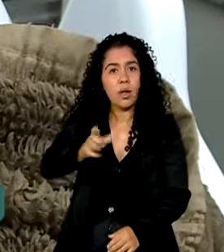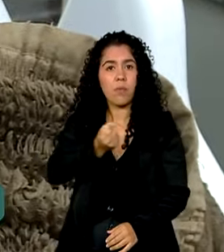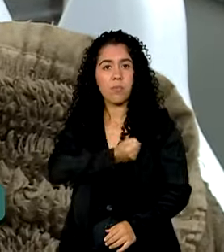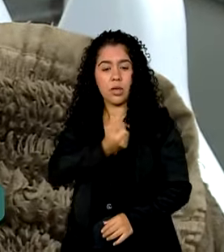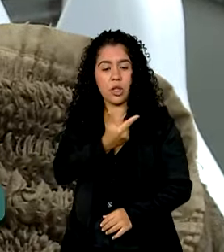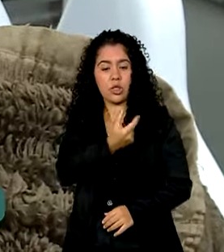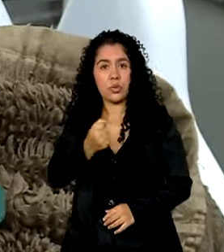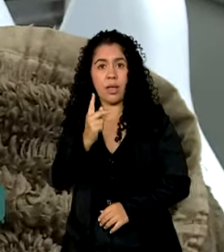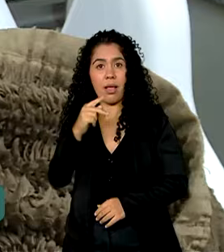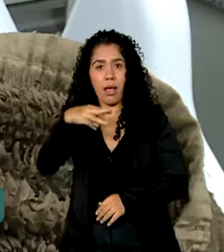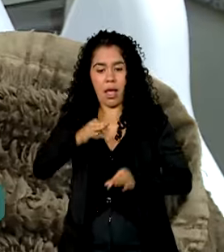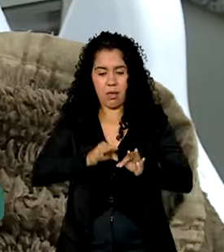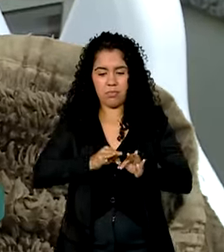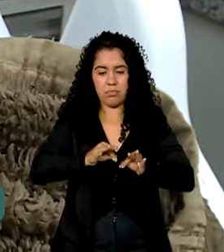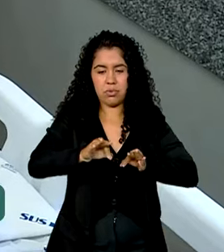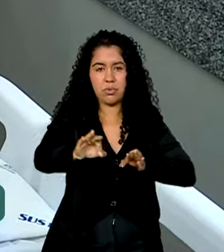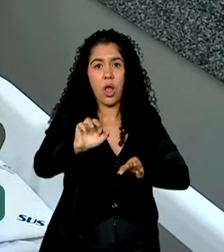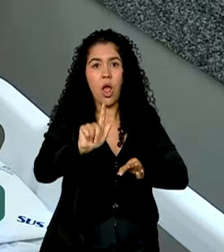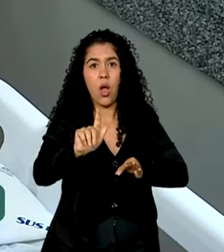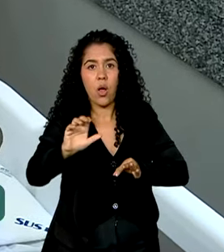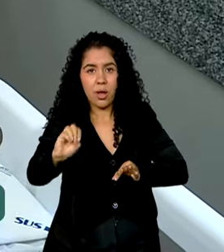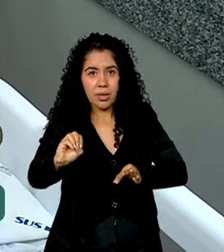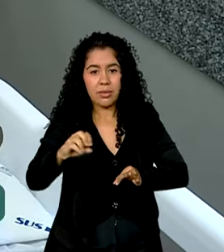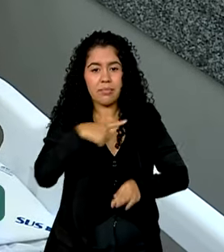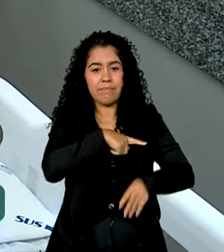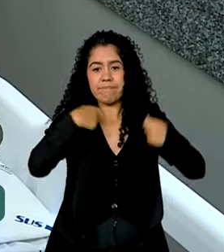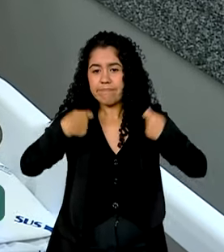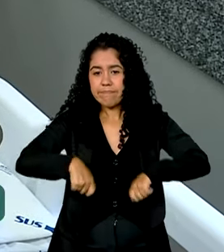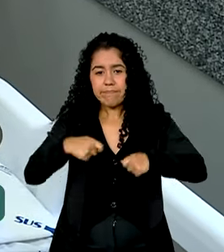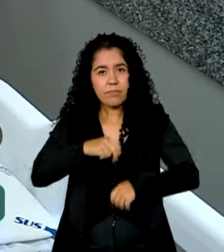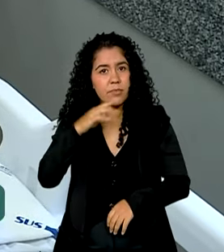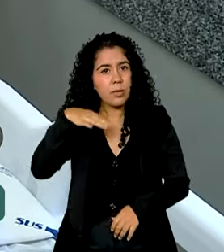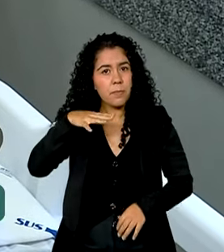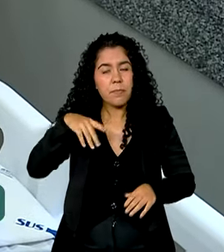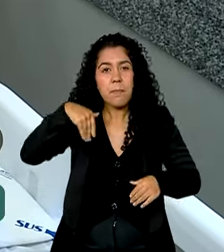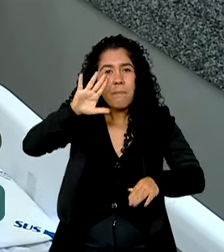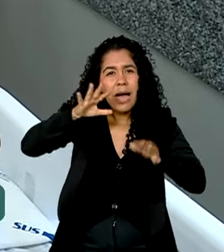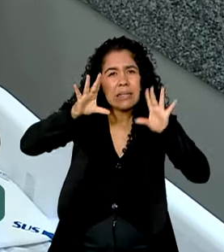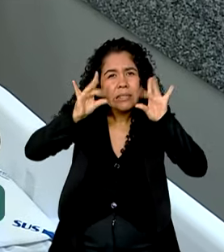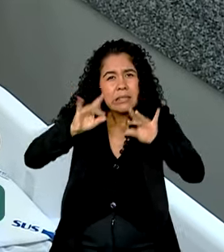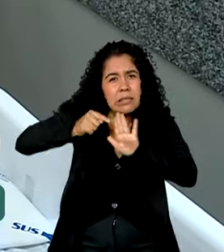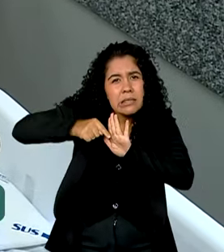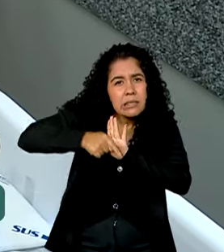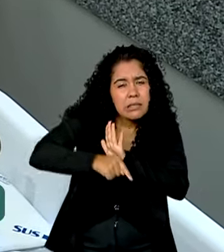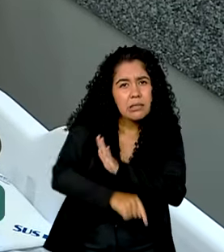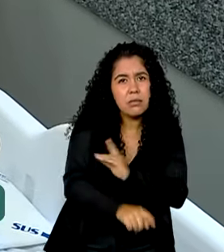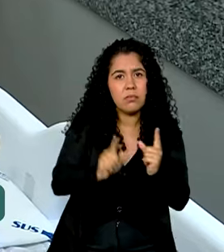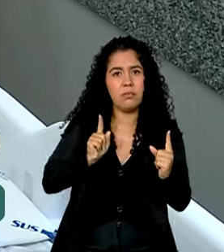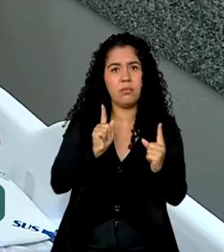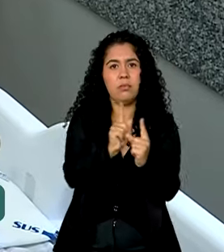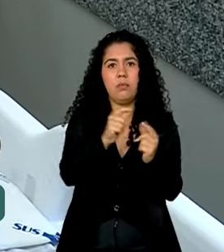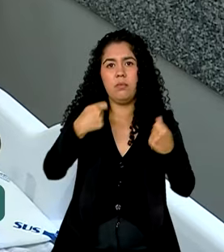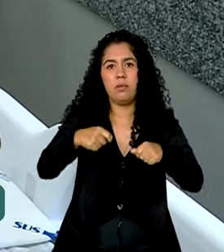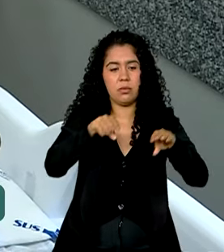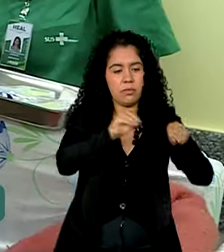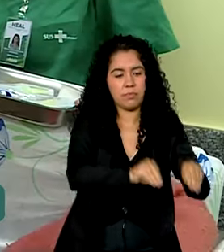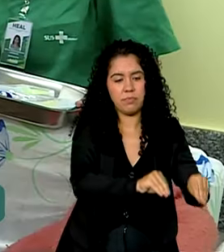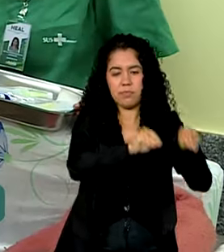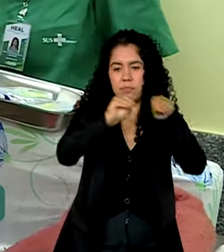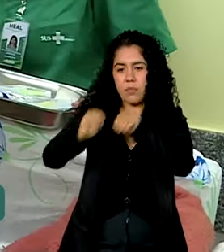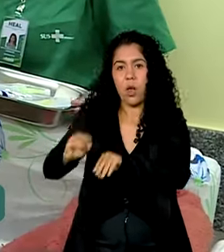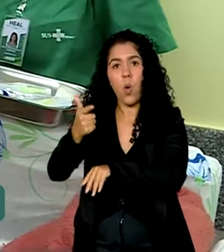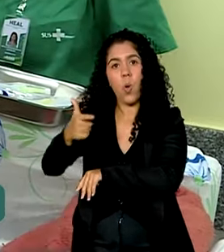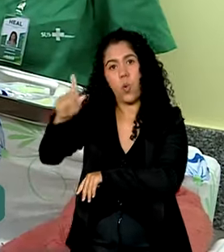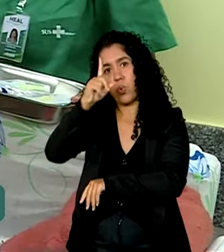200 quilômetros de Goiânia. Como precisava de um atendimento mais complexo, teve de ser transferida para um hospital.